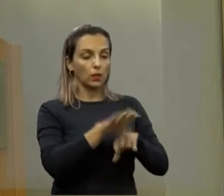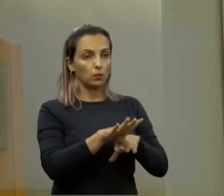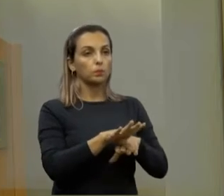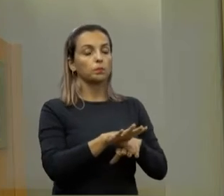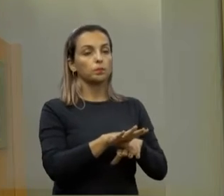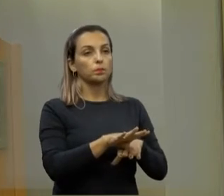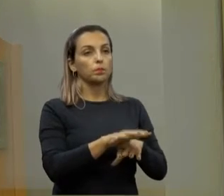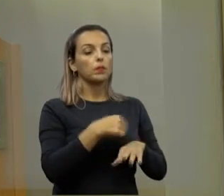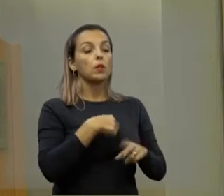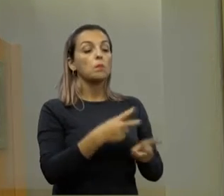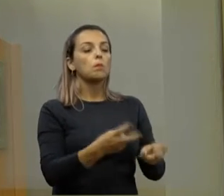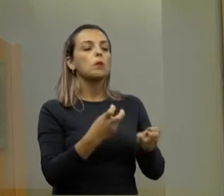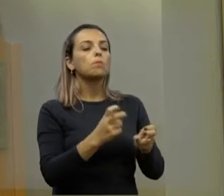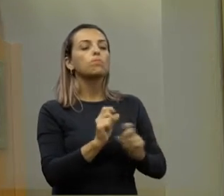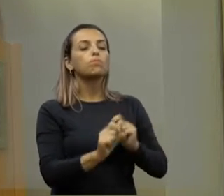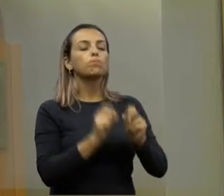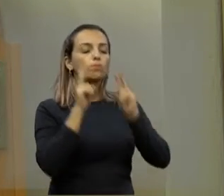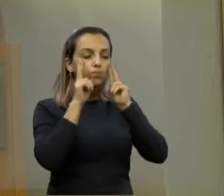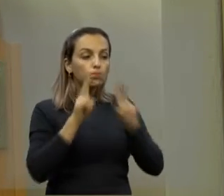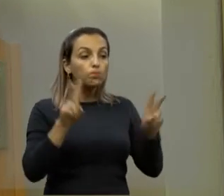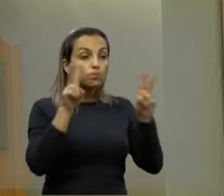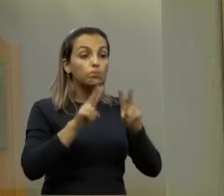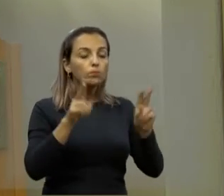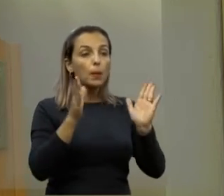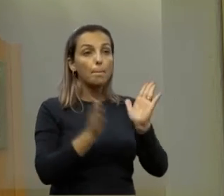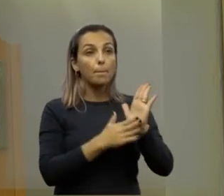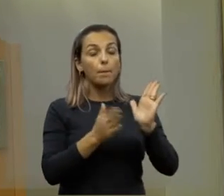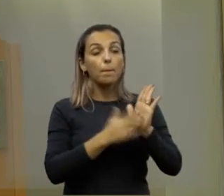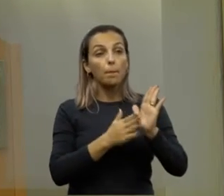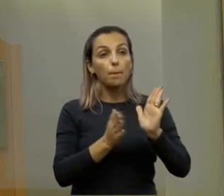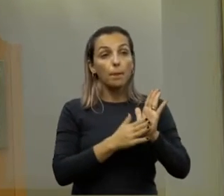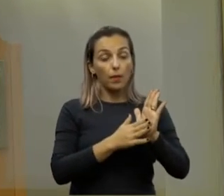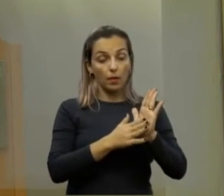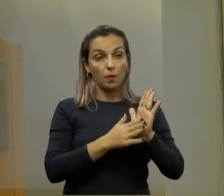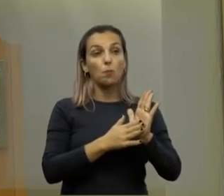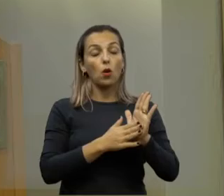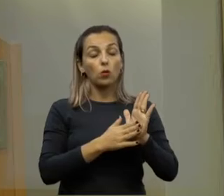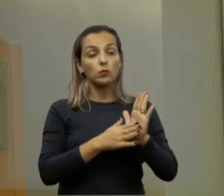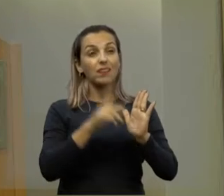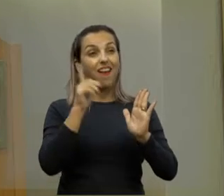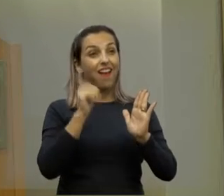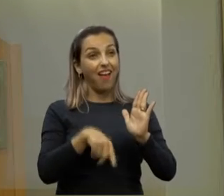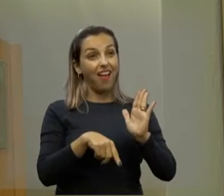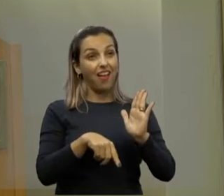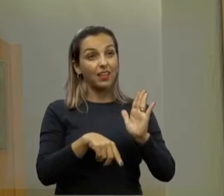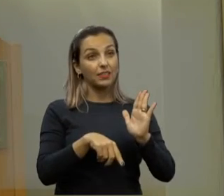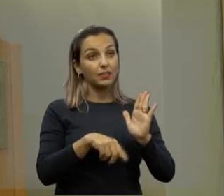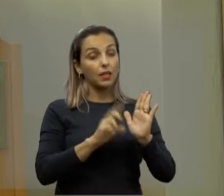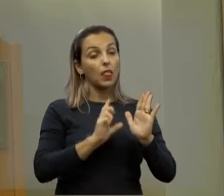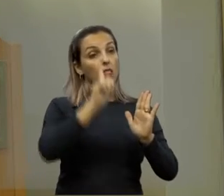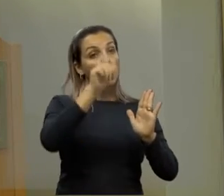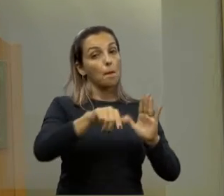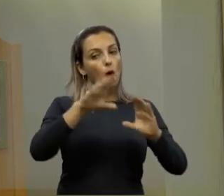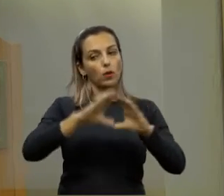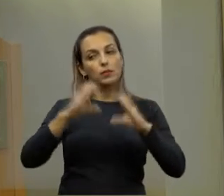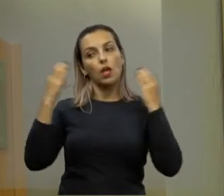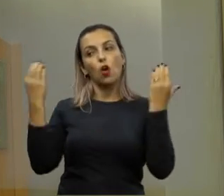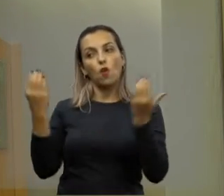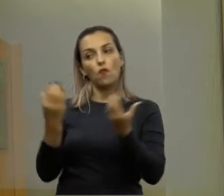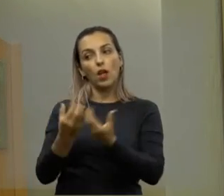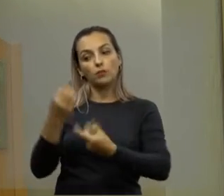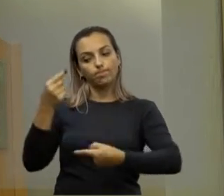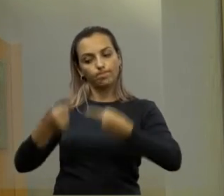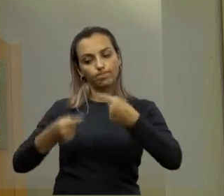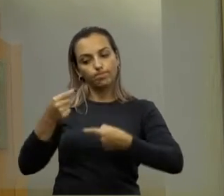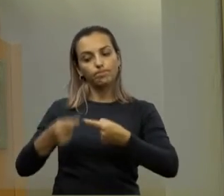e eu vi presidente que essa propostas feitas a subir conferência foram para o plenário da conferência Vereador